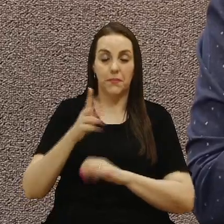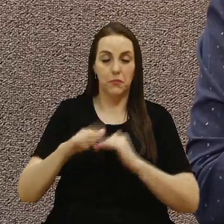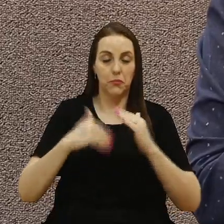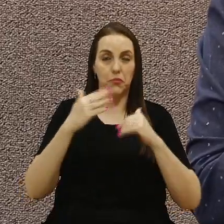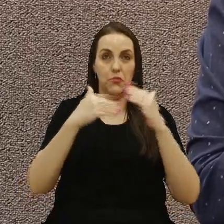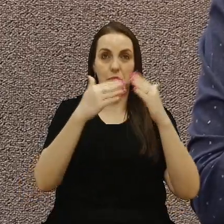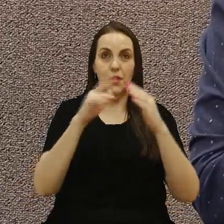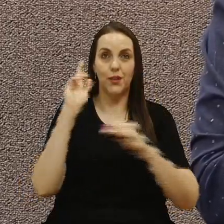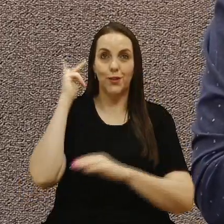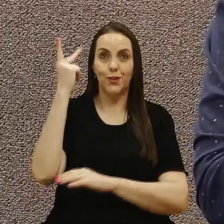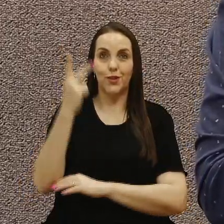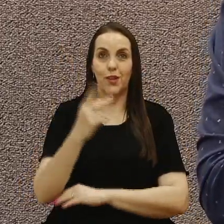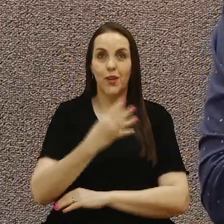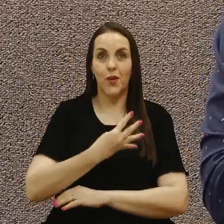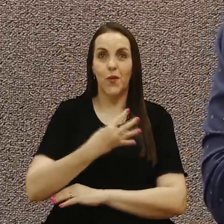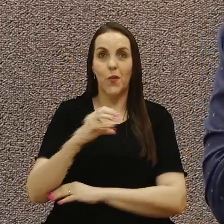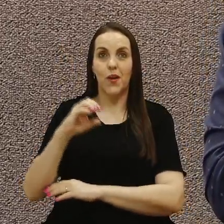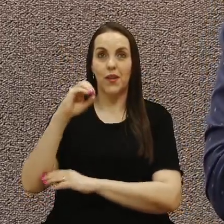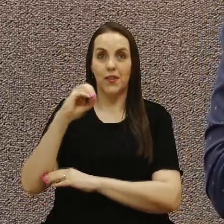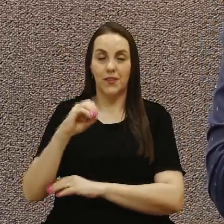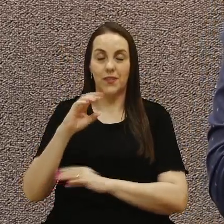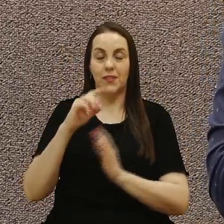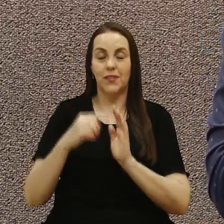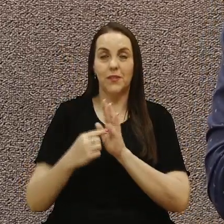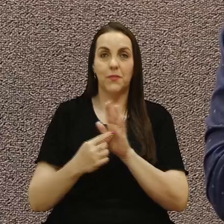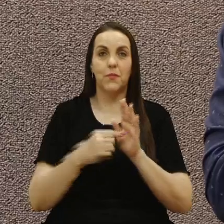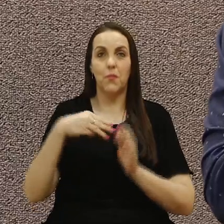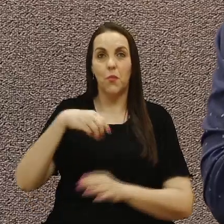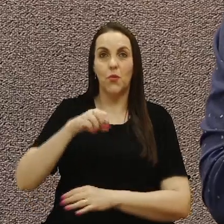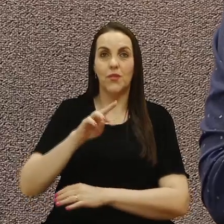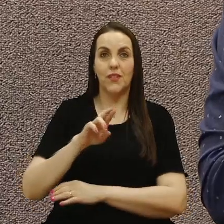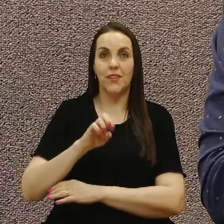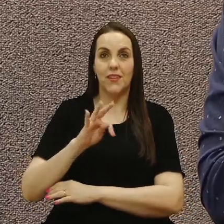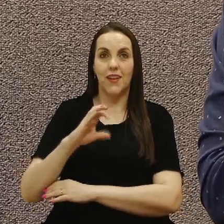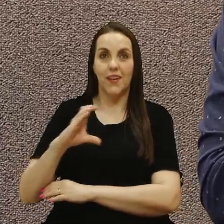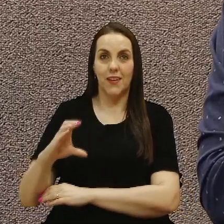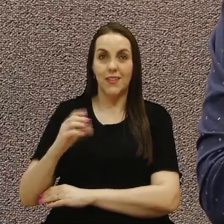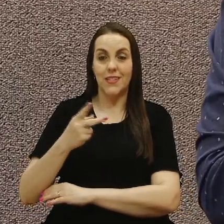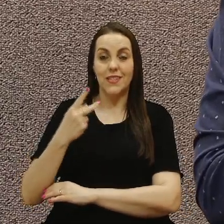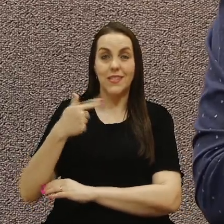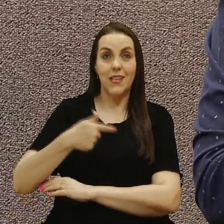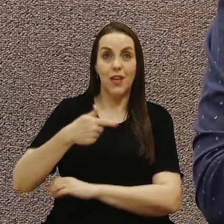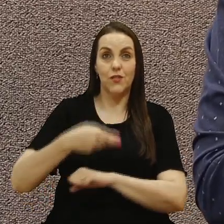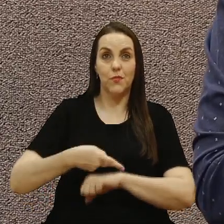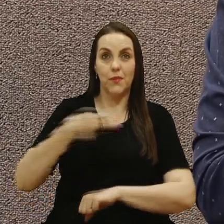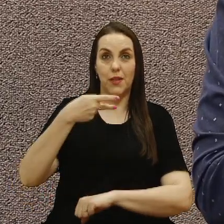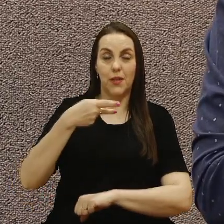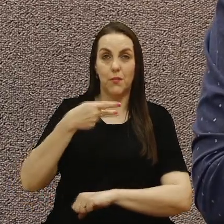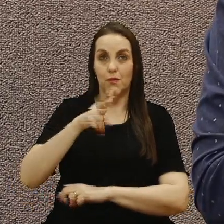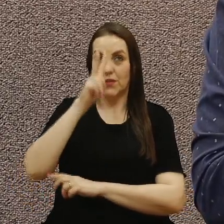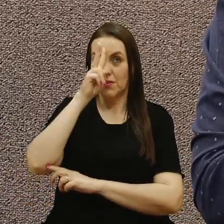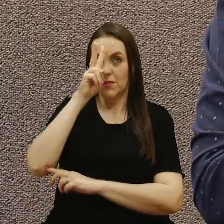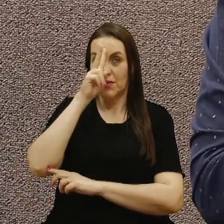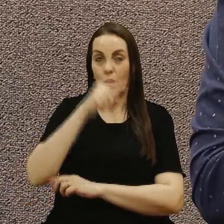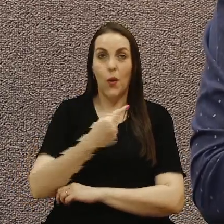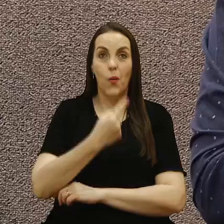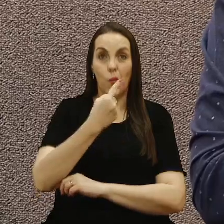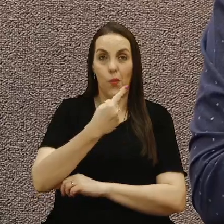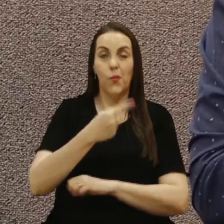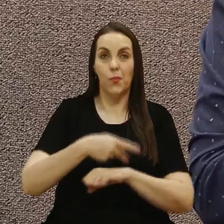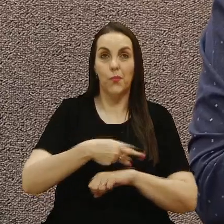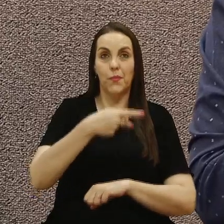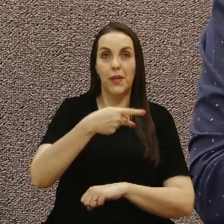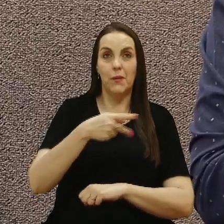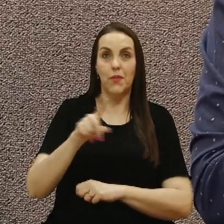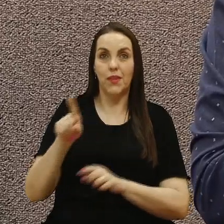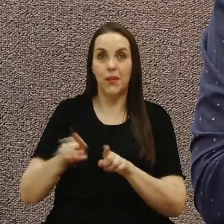na 40ª Mostratec, conquistando 7 premiações no ensino médio e uma no ensino fundamental. Os